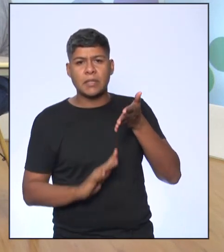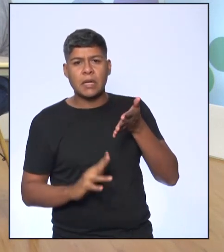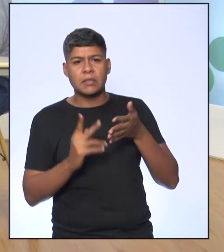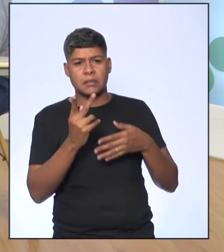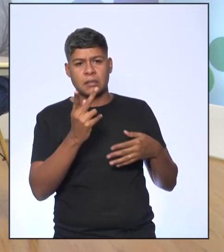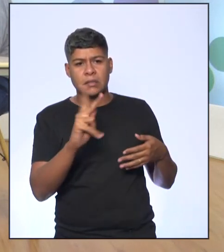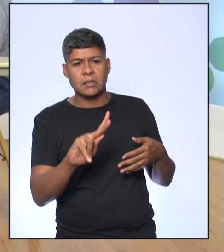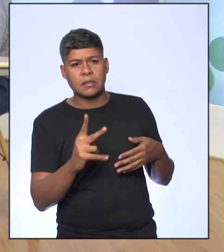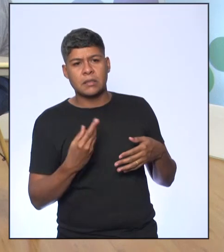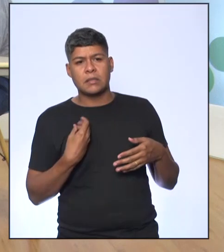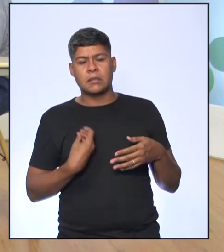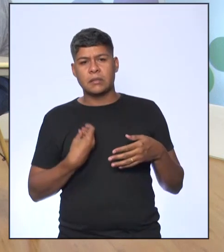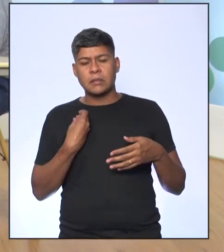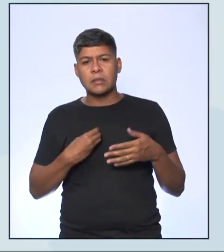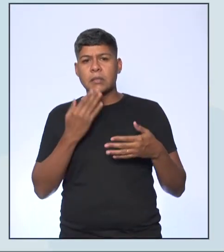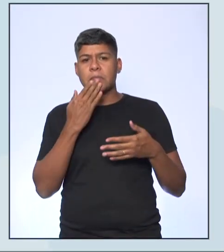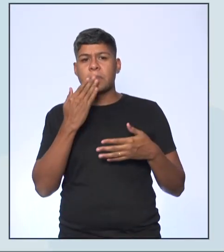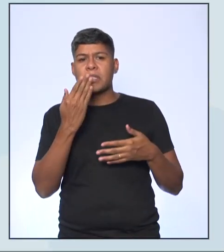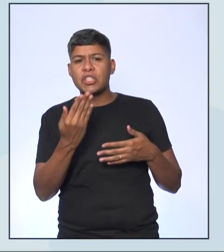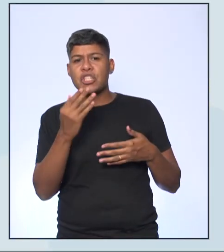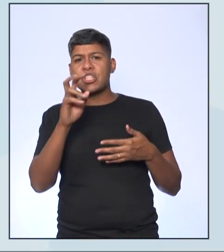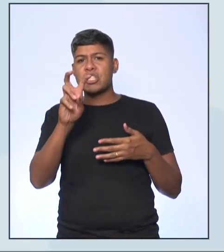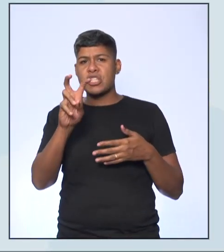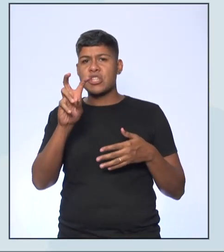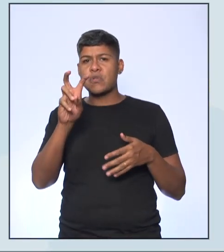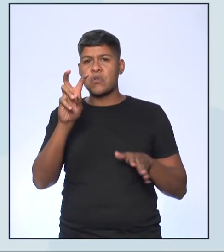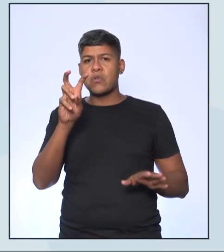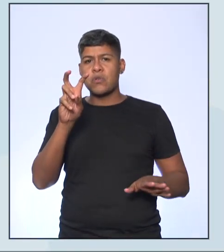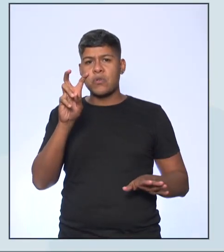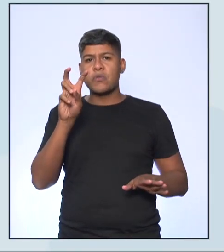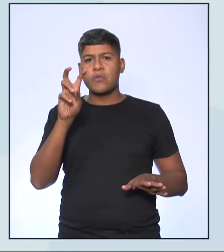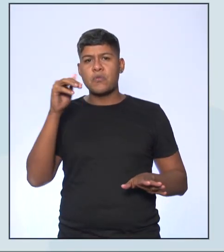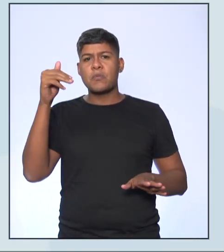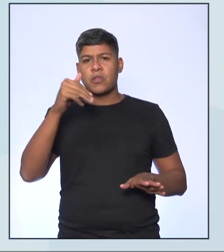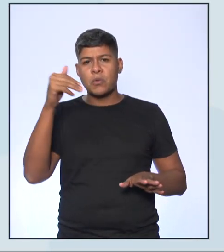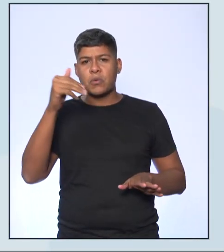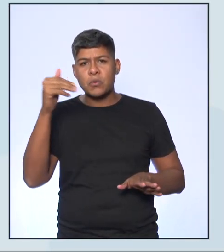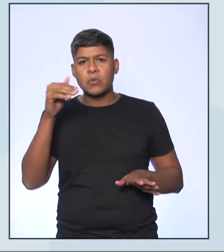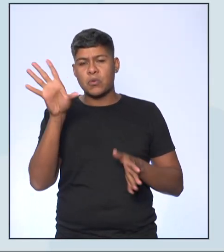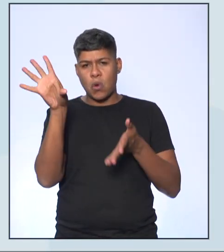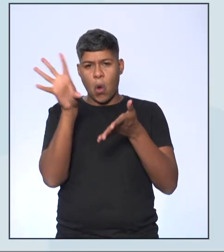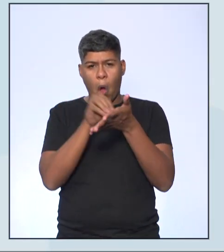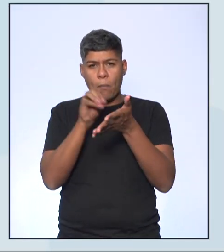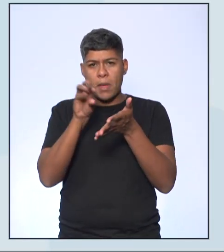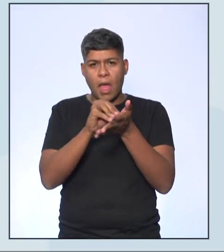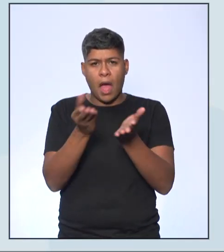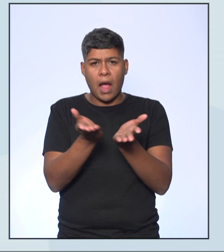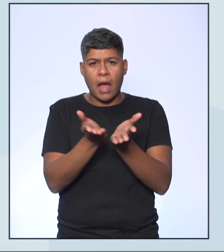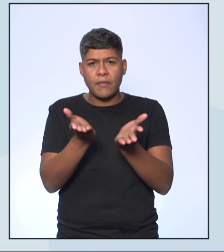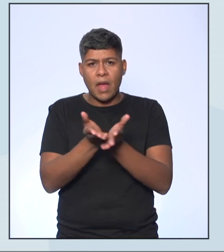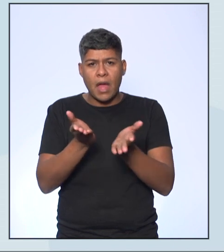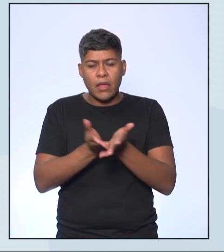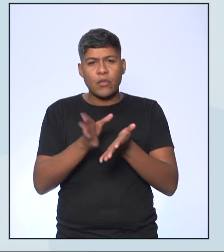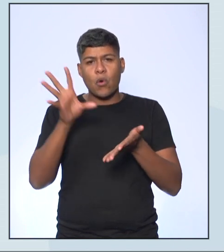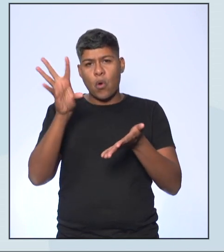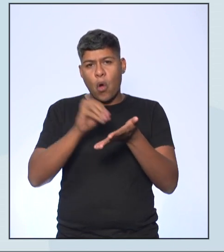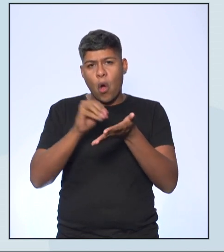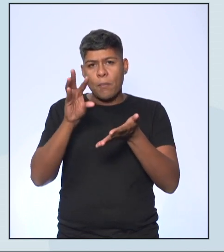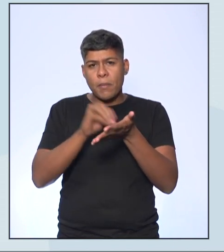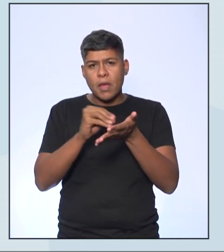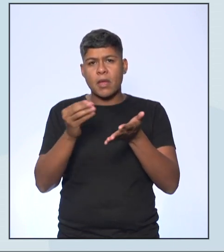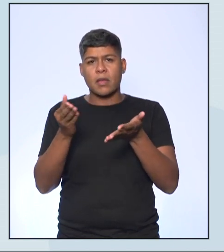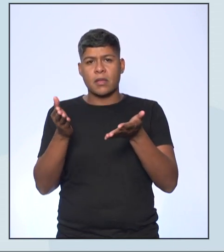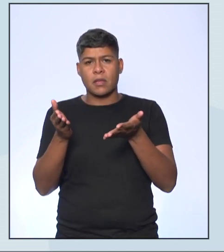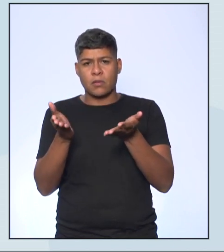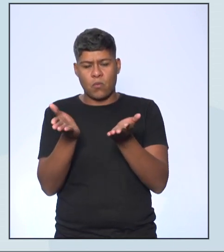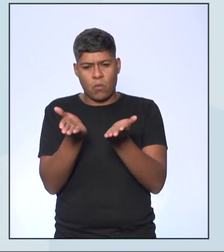vocês. Eu vou pedir até 5 minutos para vocês fazerem, para copiarem no caderno. Copiem no caderno essa